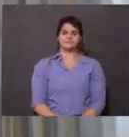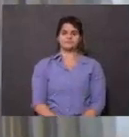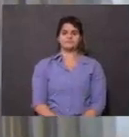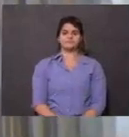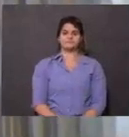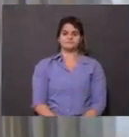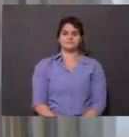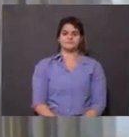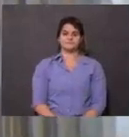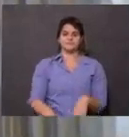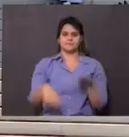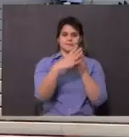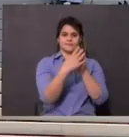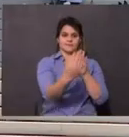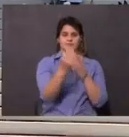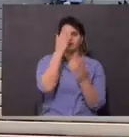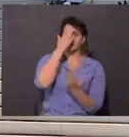Lucam.